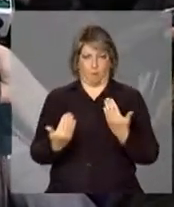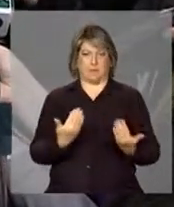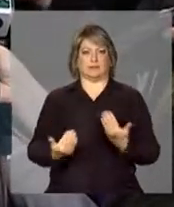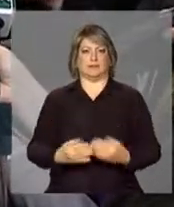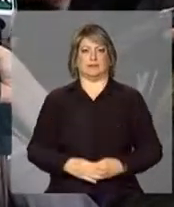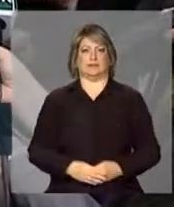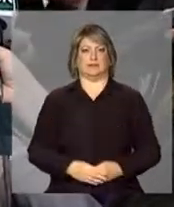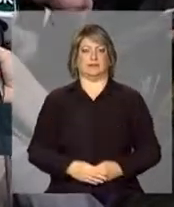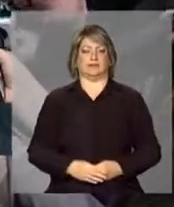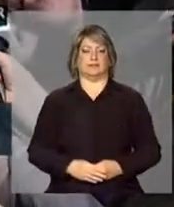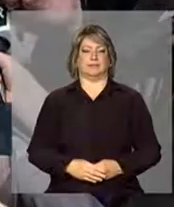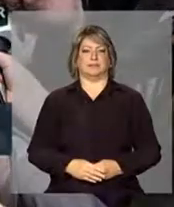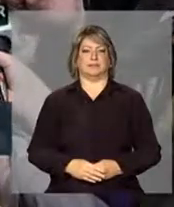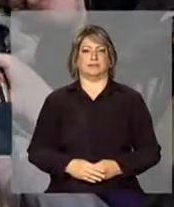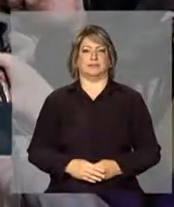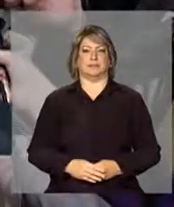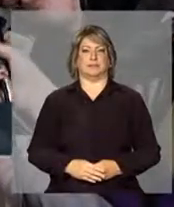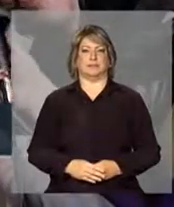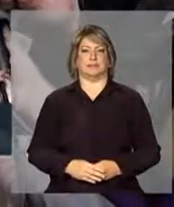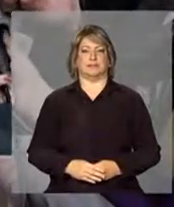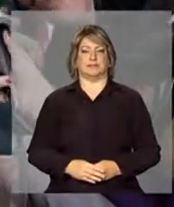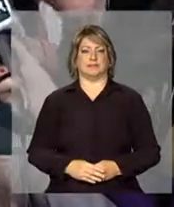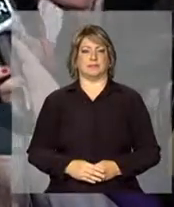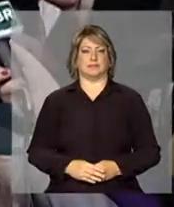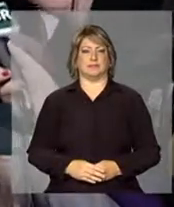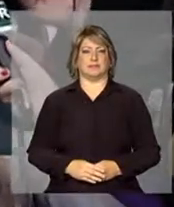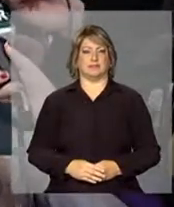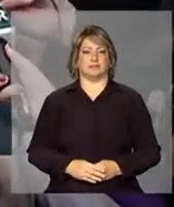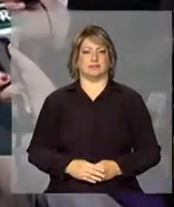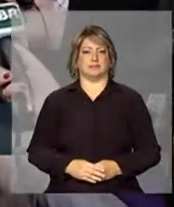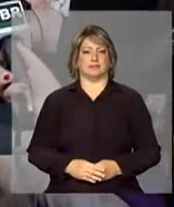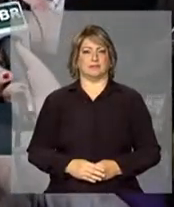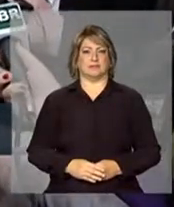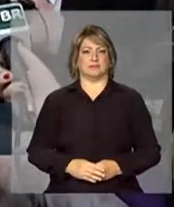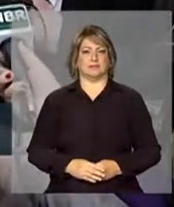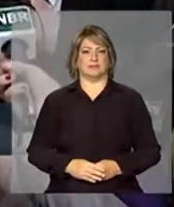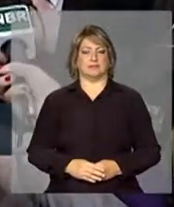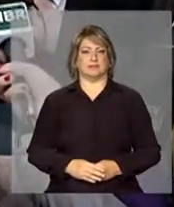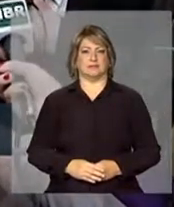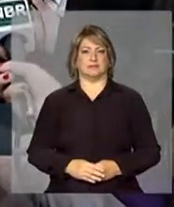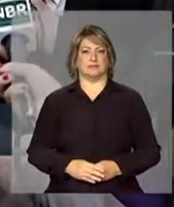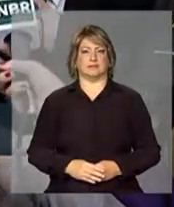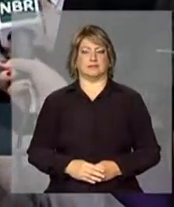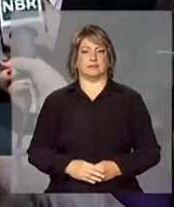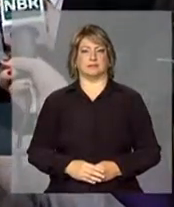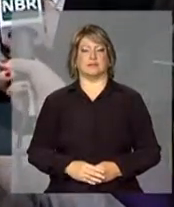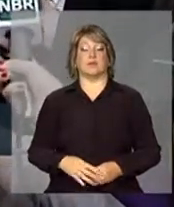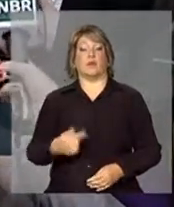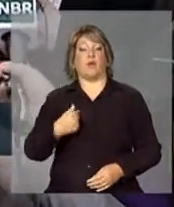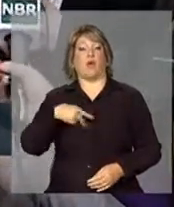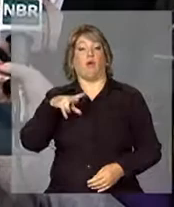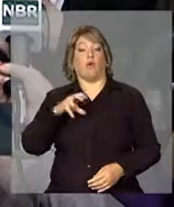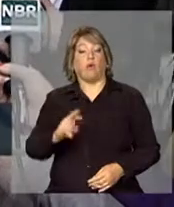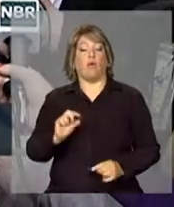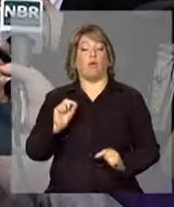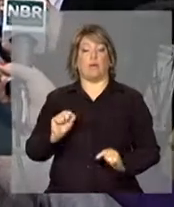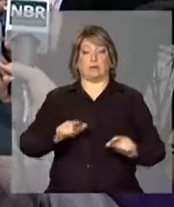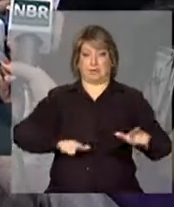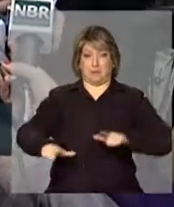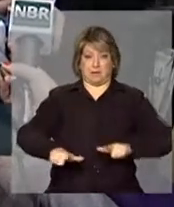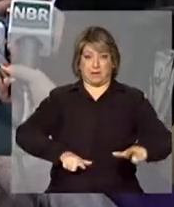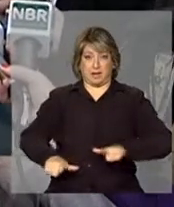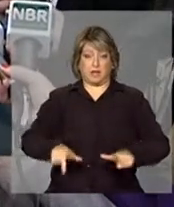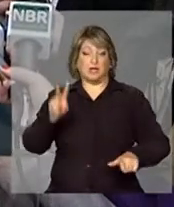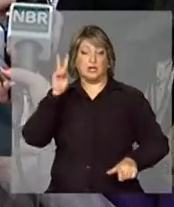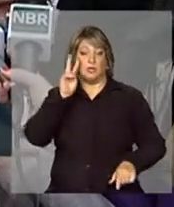em votações, por exemplo, em relação à MP dos Portos e outros projetos que estão? Ela pediu ajuda ao senhor? Eu vou atuar naquilo que